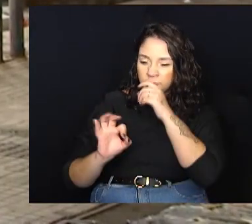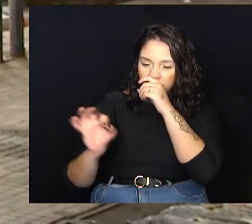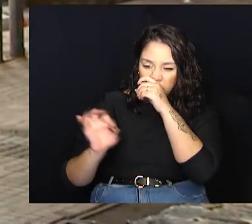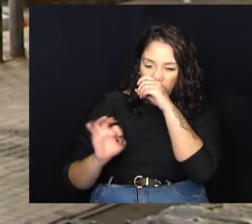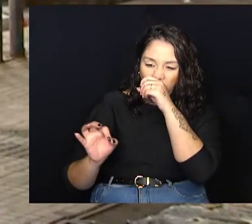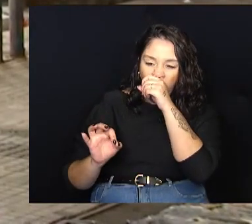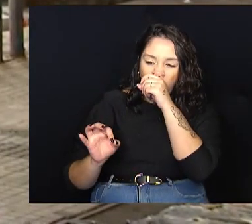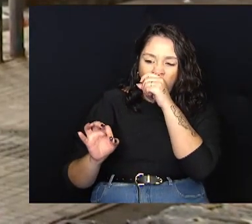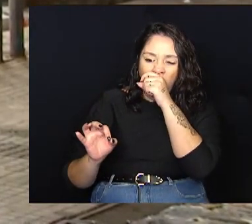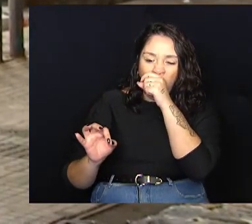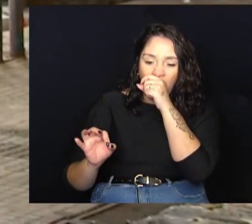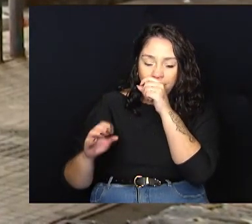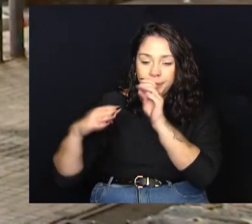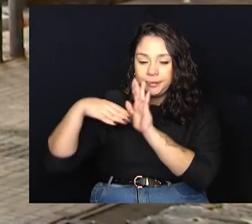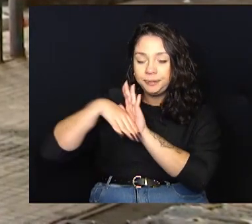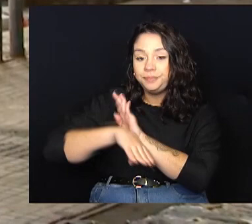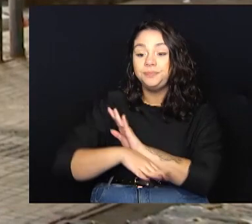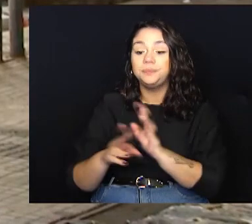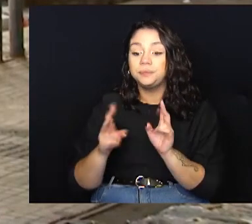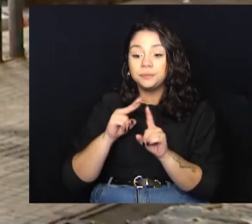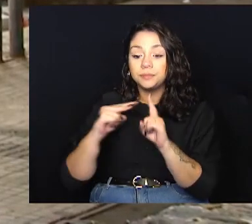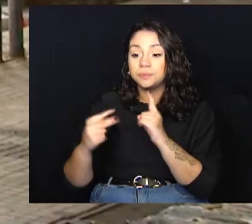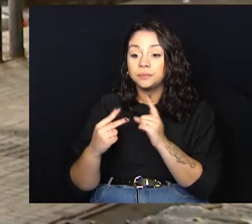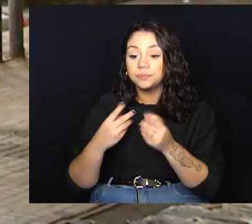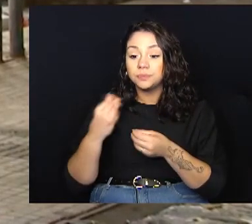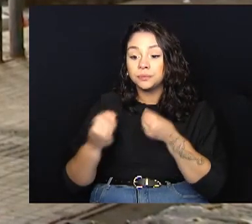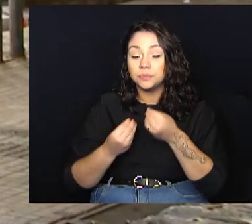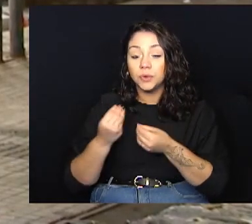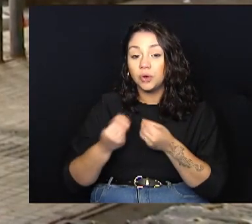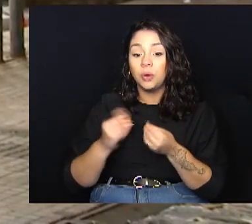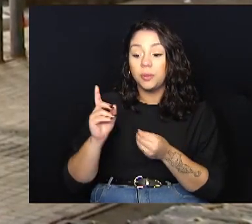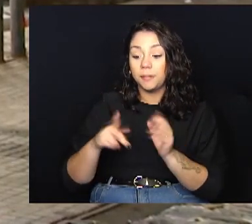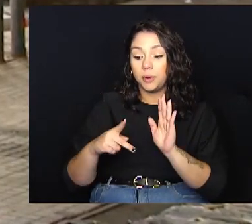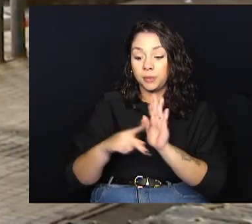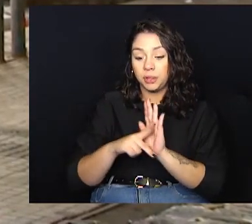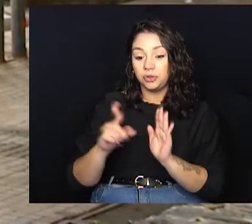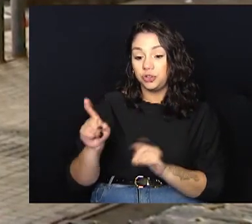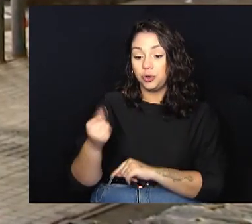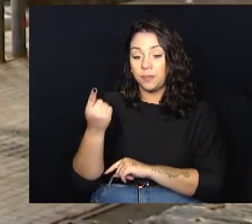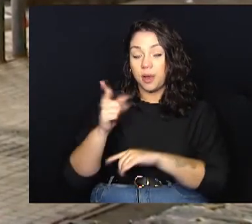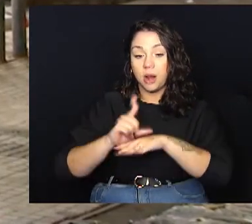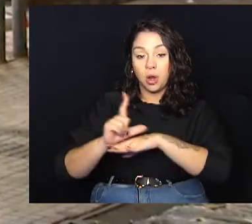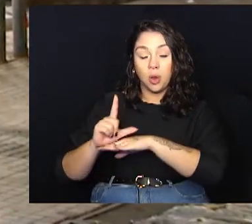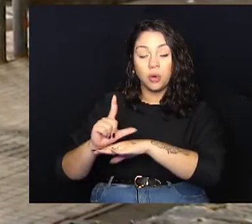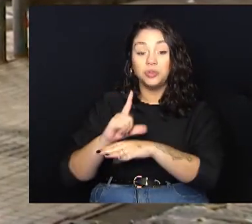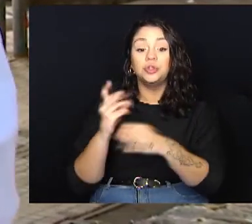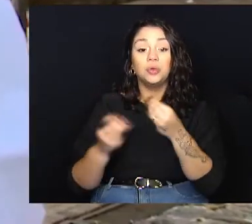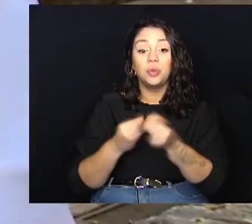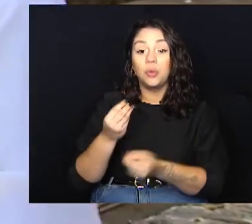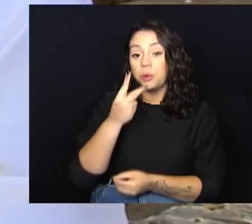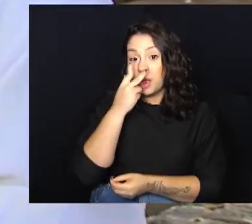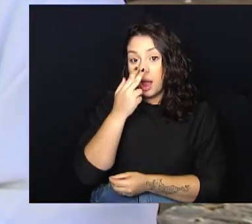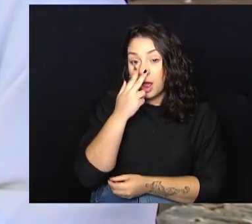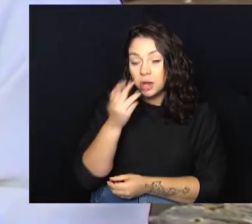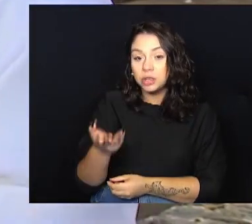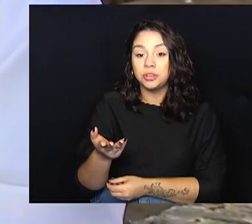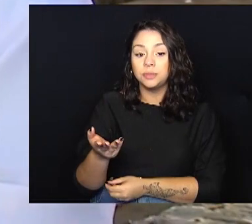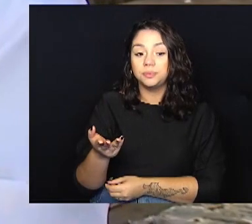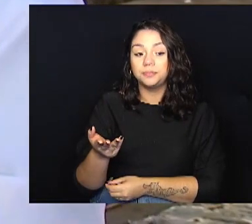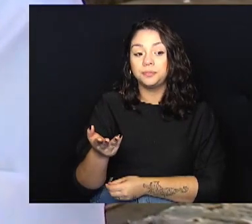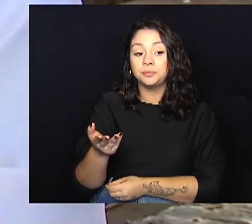bom e qual que é a sua expectativa aí como proprietária de uma das lojas não é para